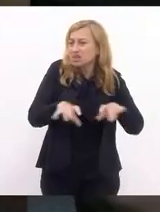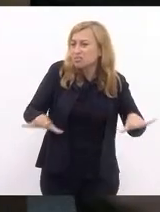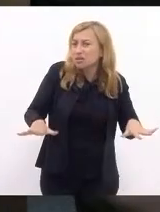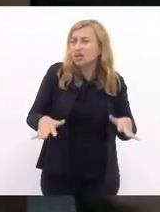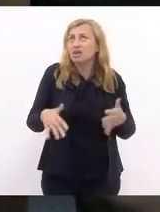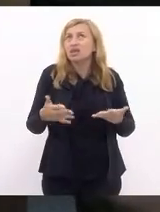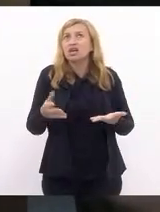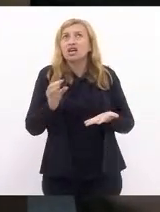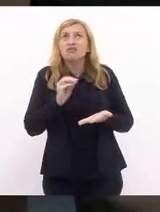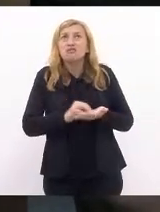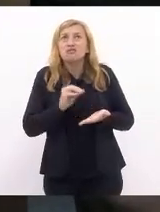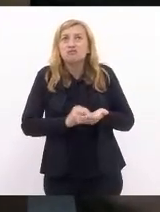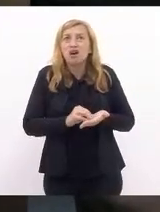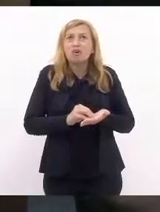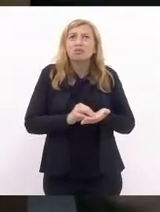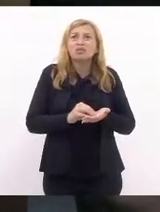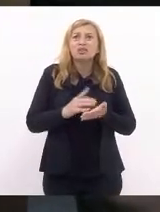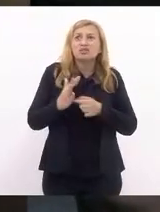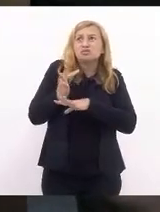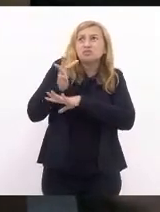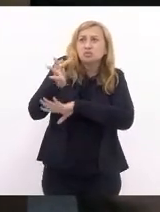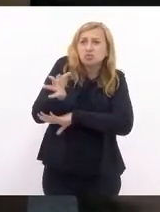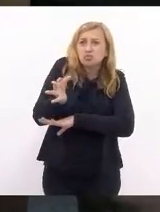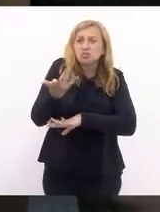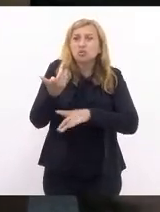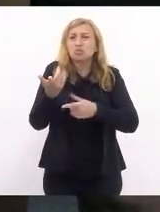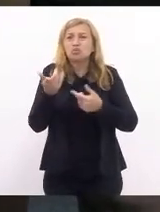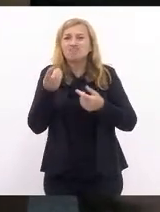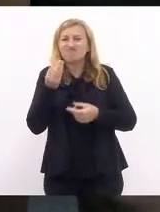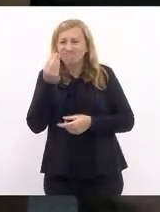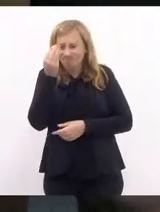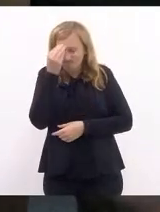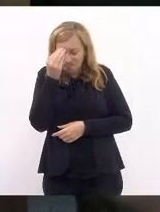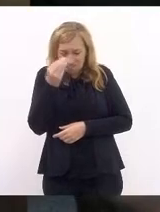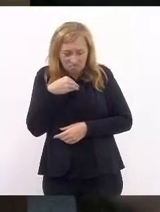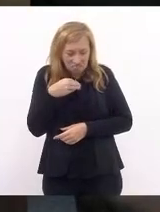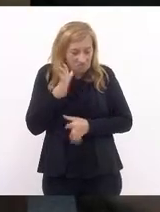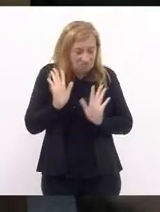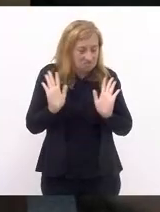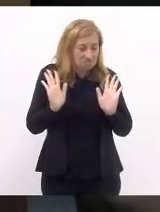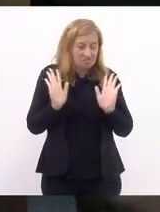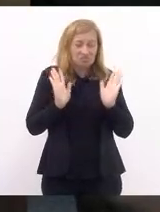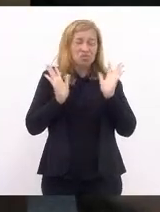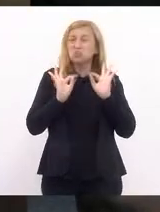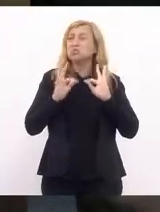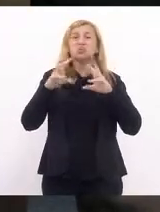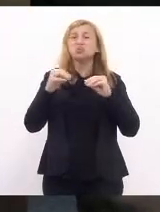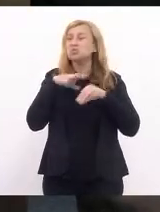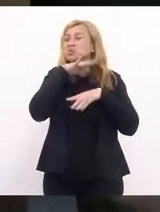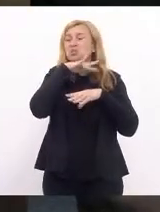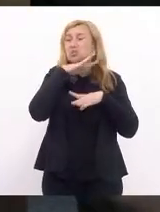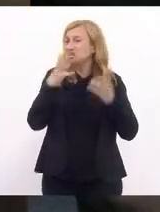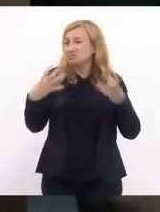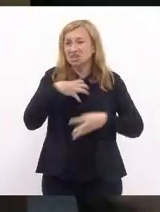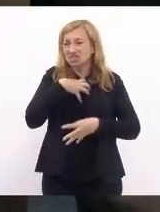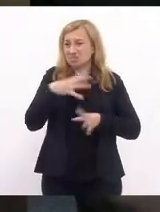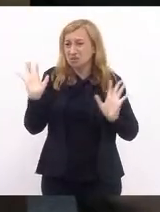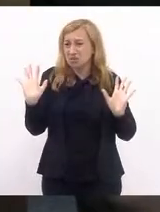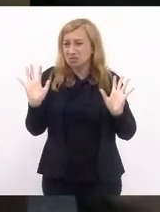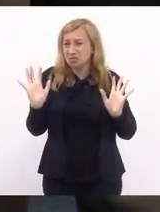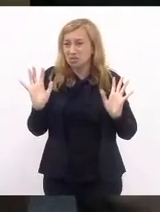com falta de perspectiva com decepções enfim com tudo de ruim